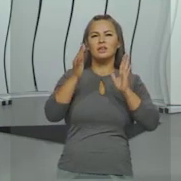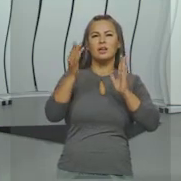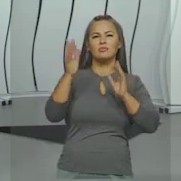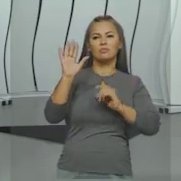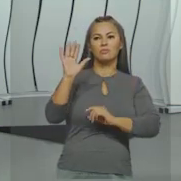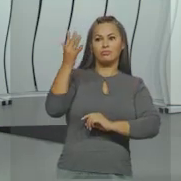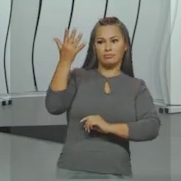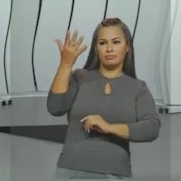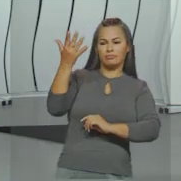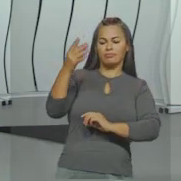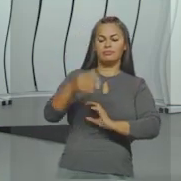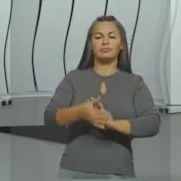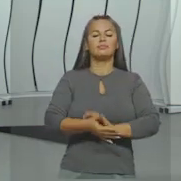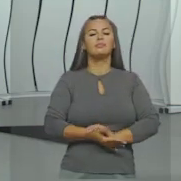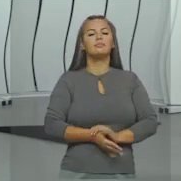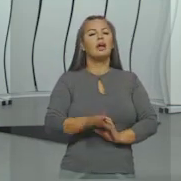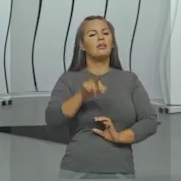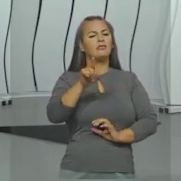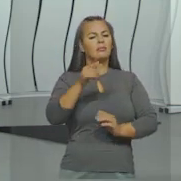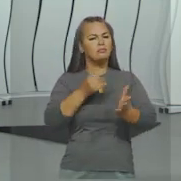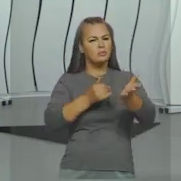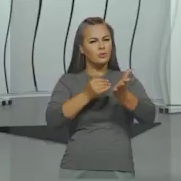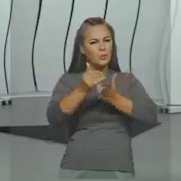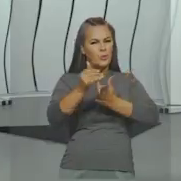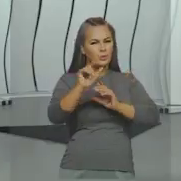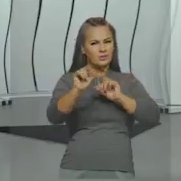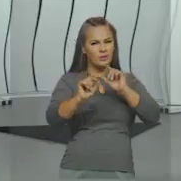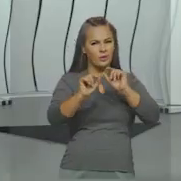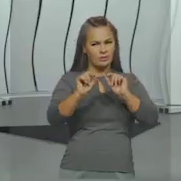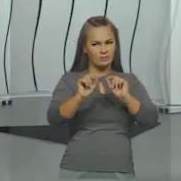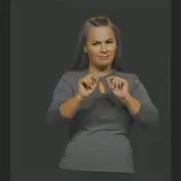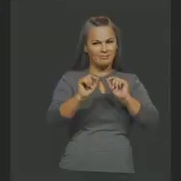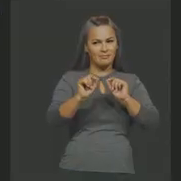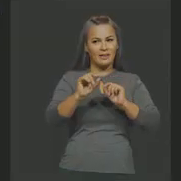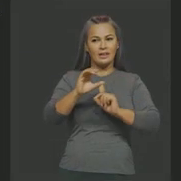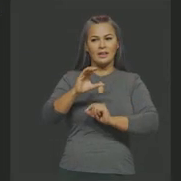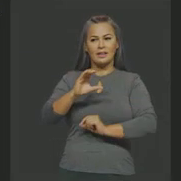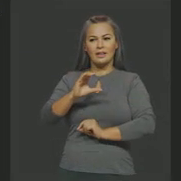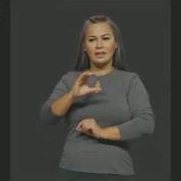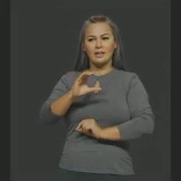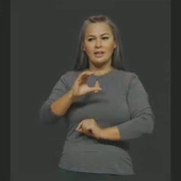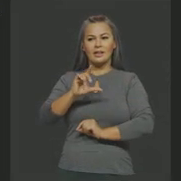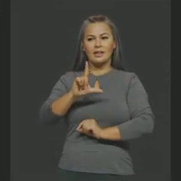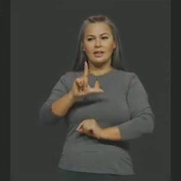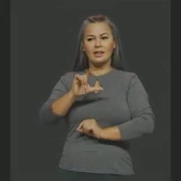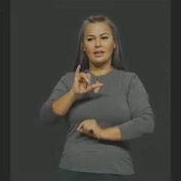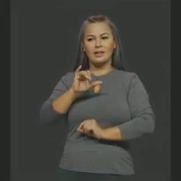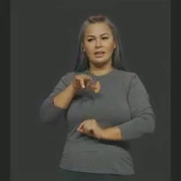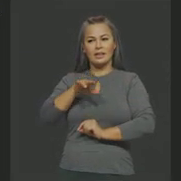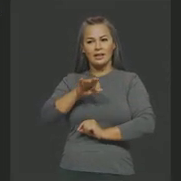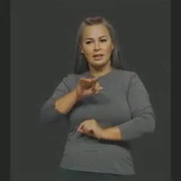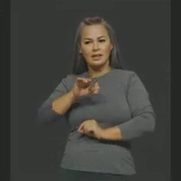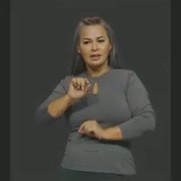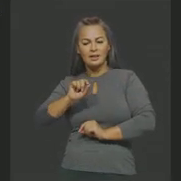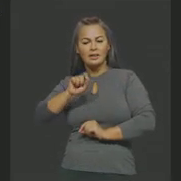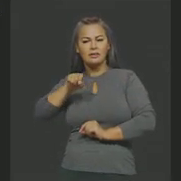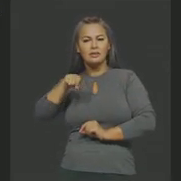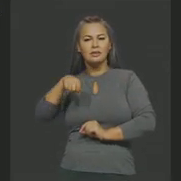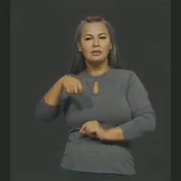O que seria clima, então? Vamos começar com essa breve revisão do que nós vimos antes da semana do